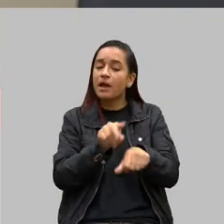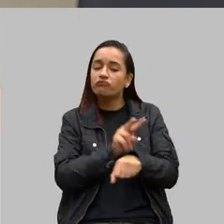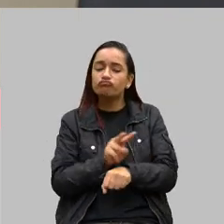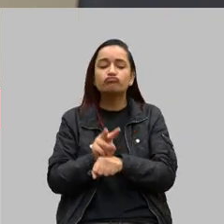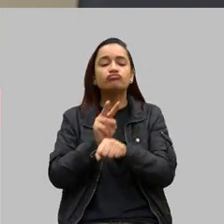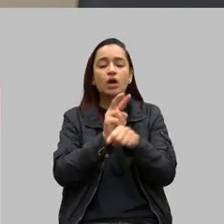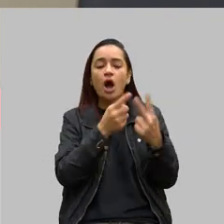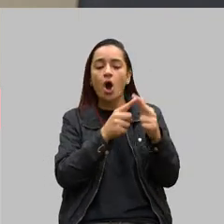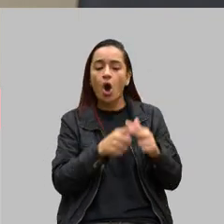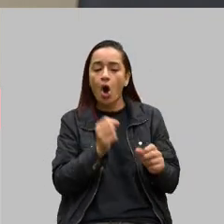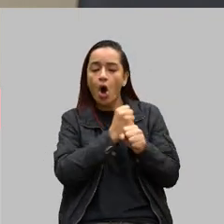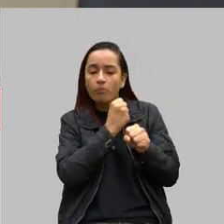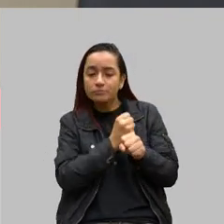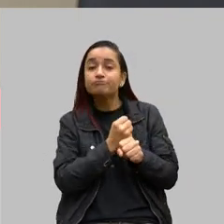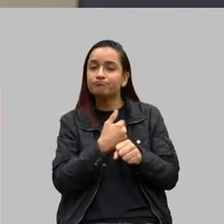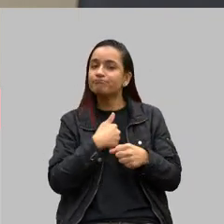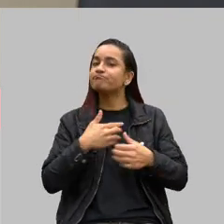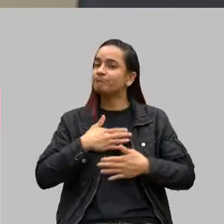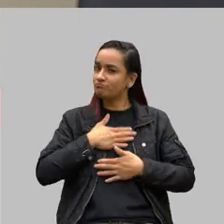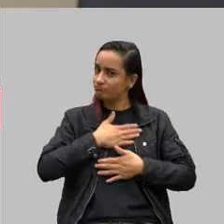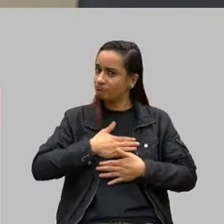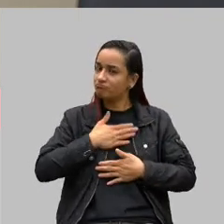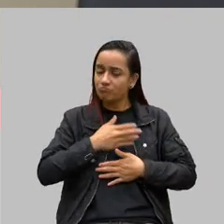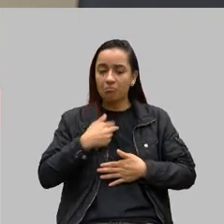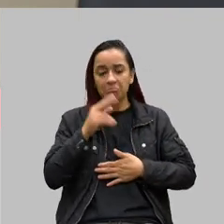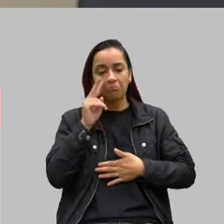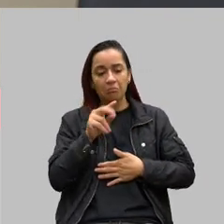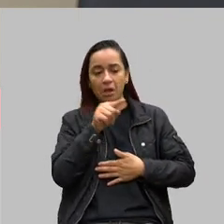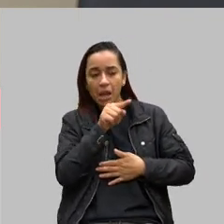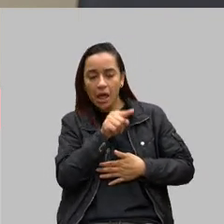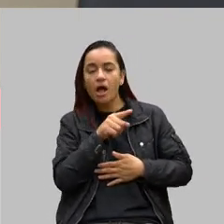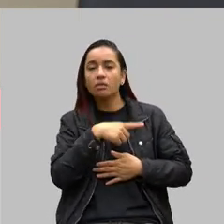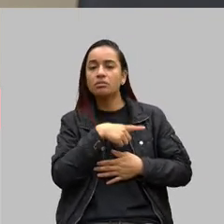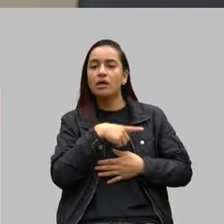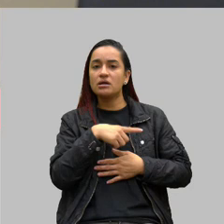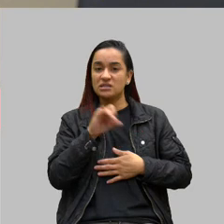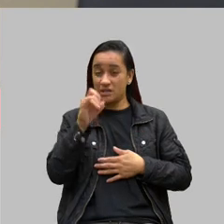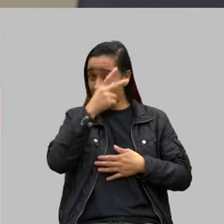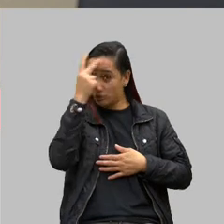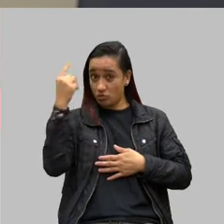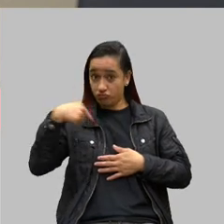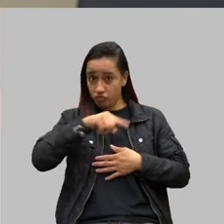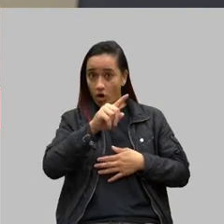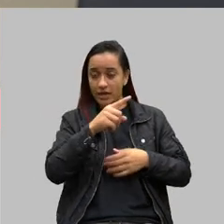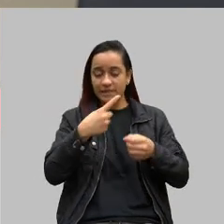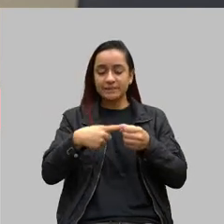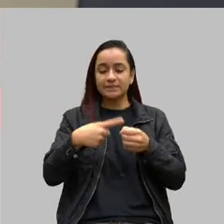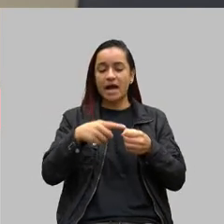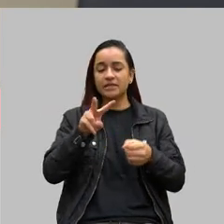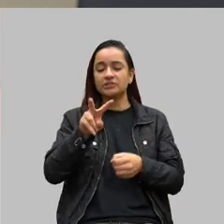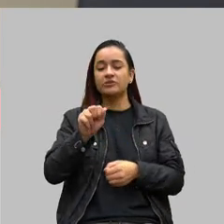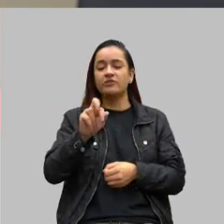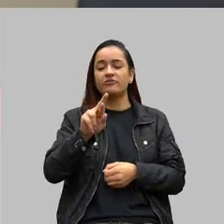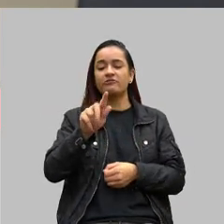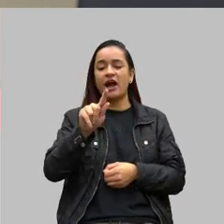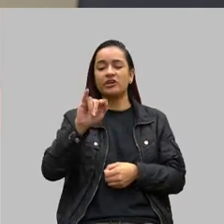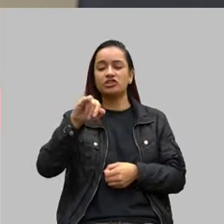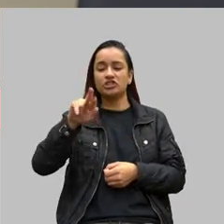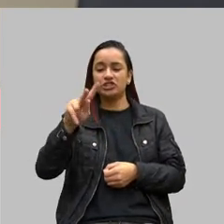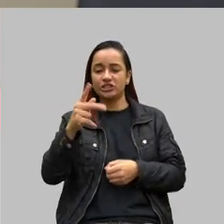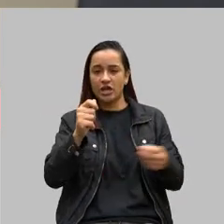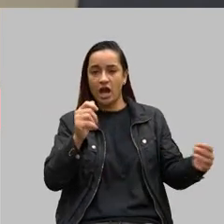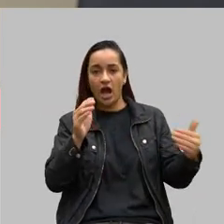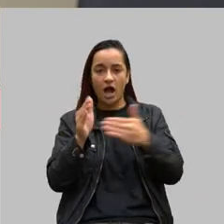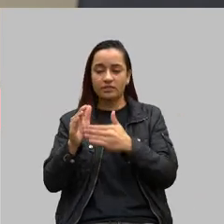satisfeito do que eu vi lá de fato para quem rodou recentemente ali né saindo de Varginha indo em direção a São Sebastião do Paraíso as